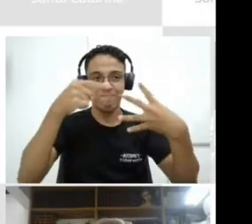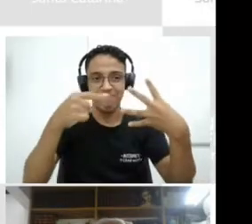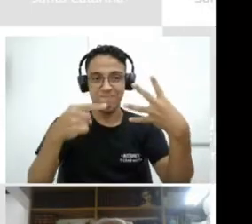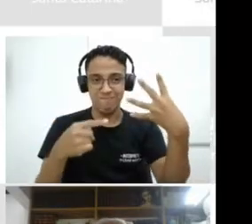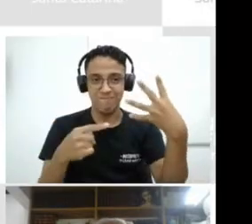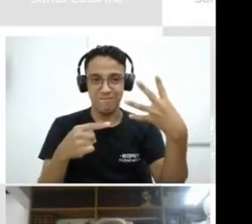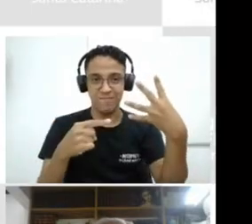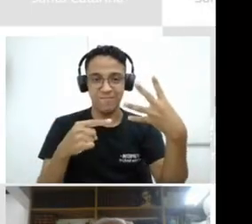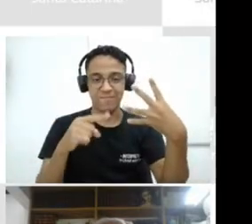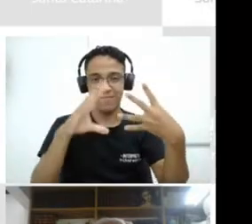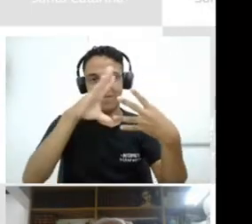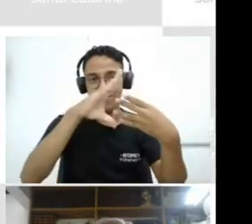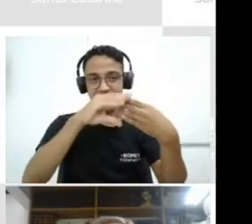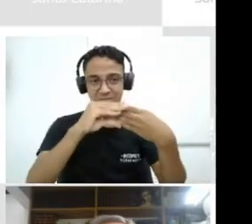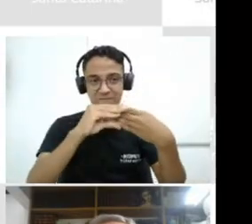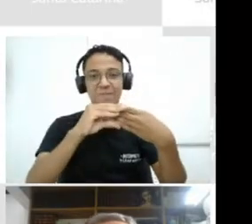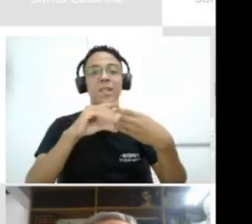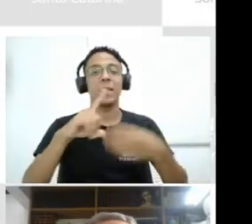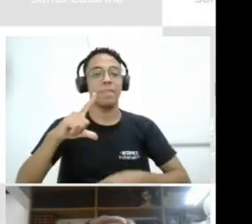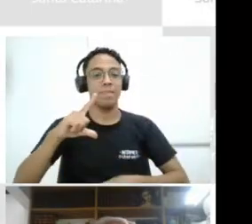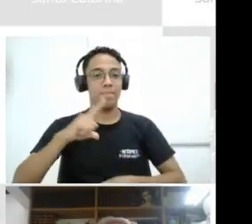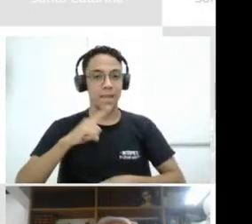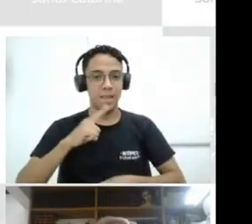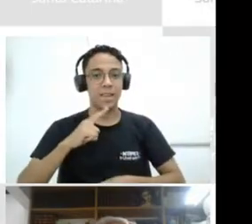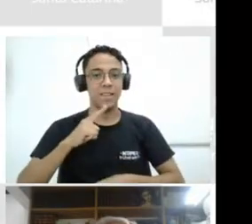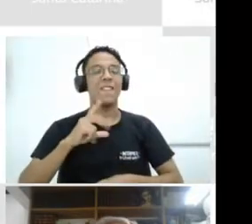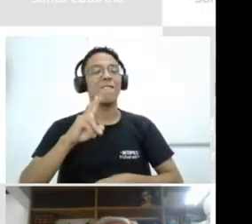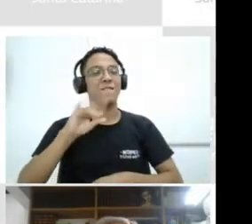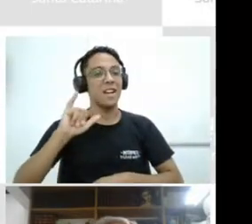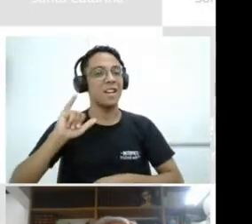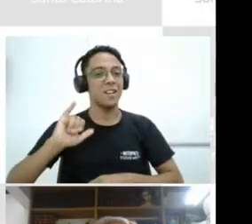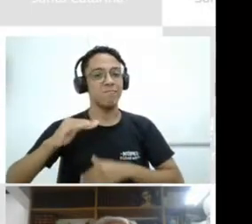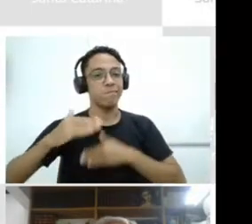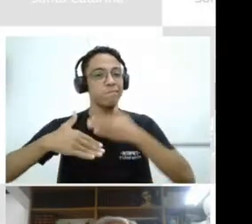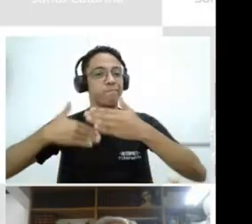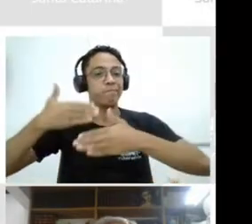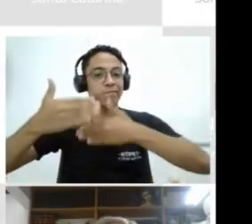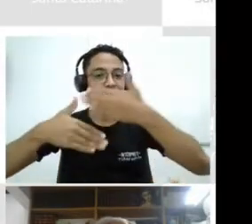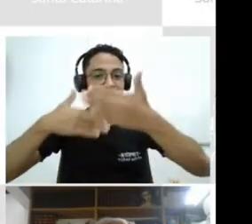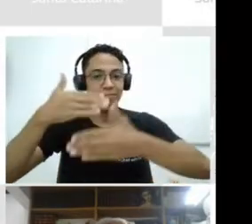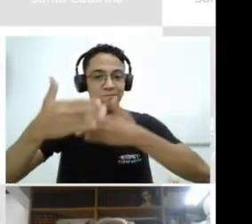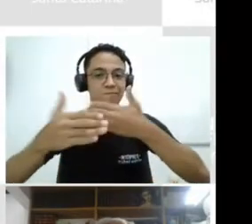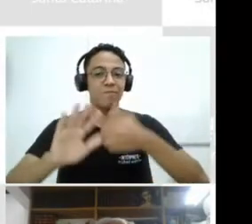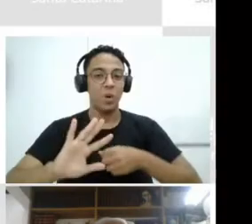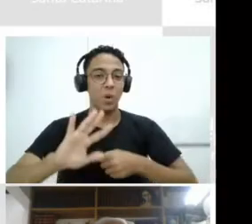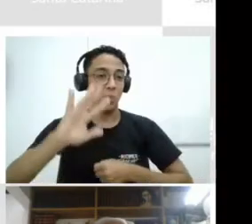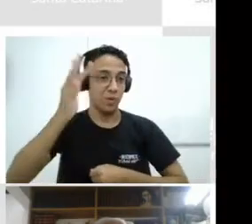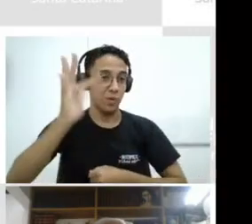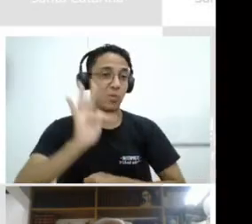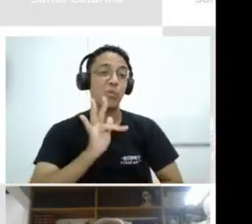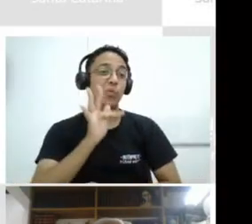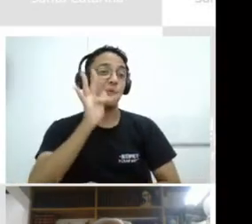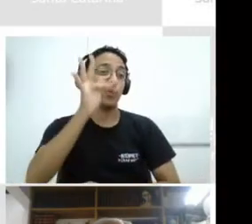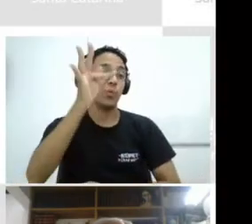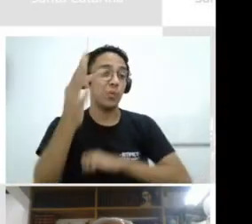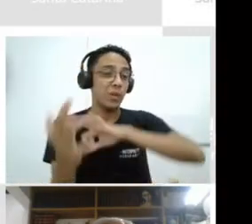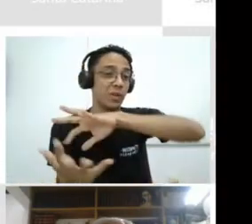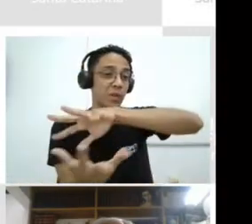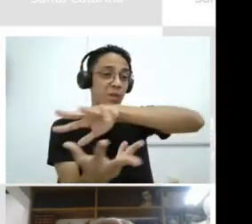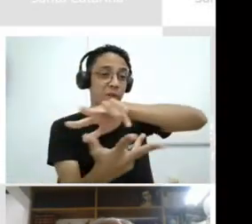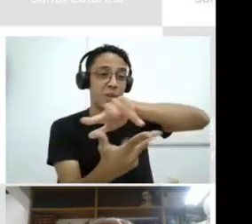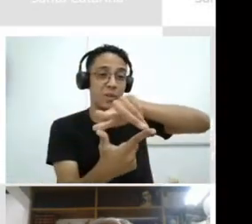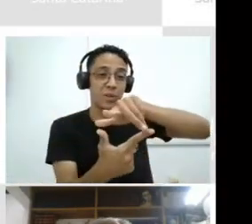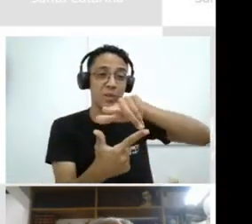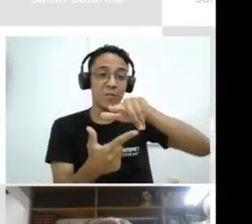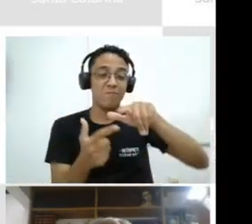que nós temos, já é inevitável, está vendo? Olha, já é inevitável no futuro da Terra um aquecimento de